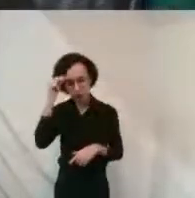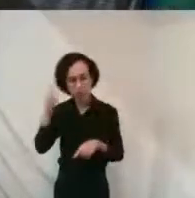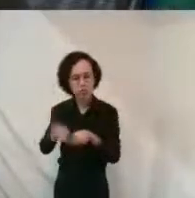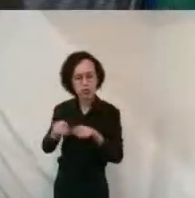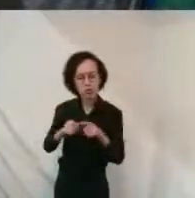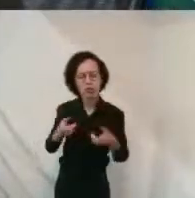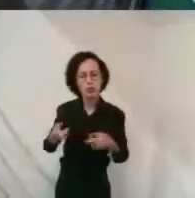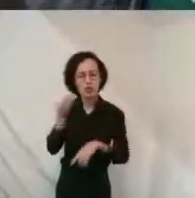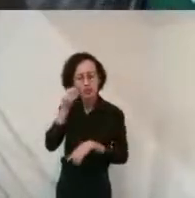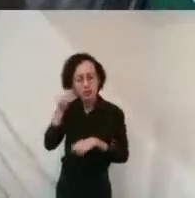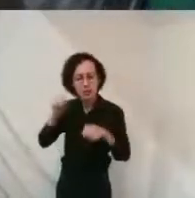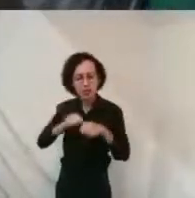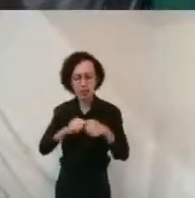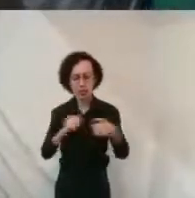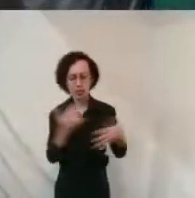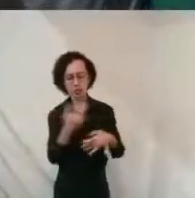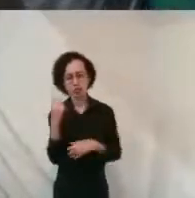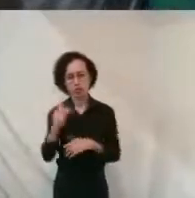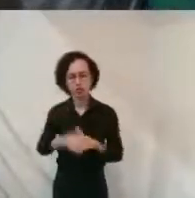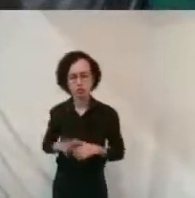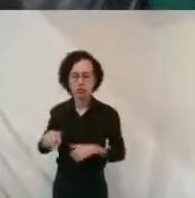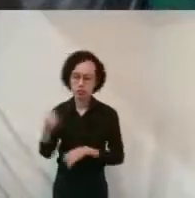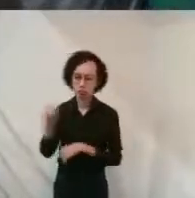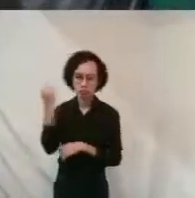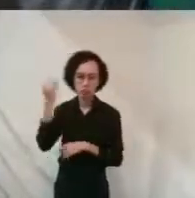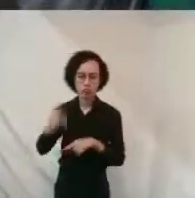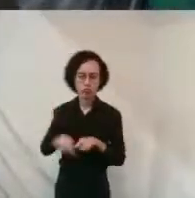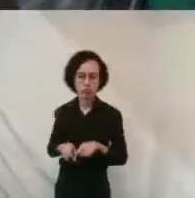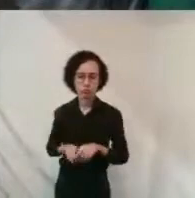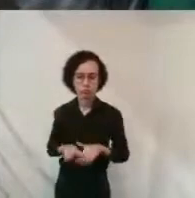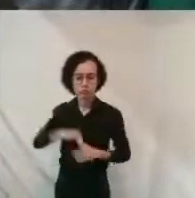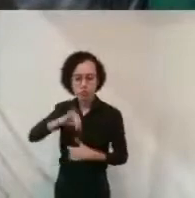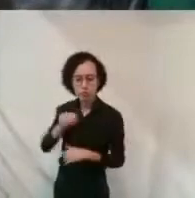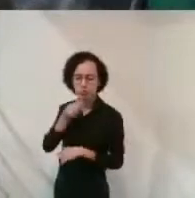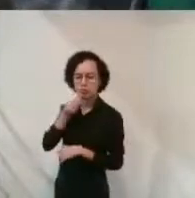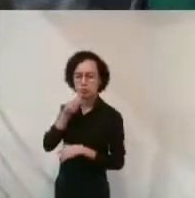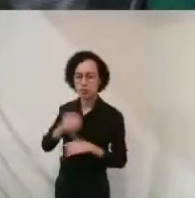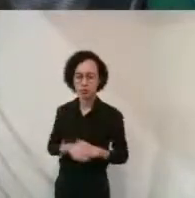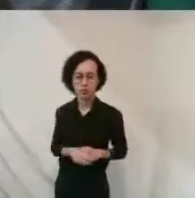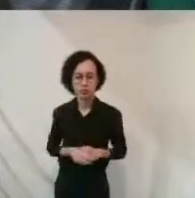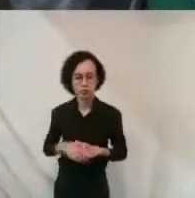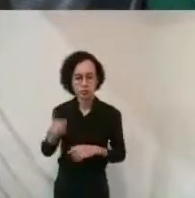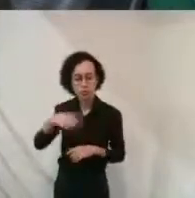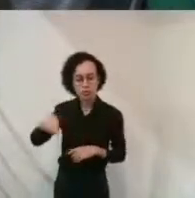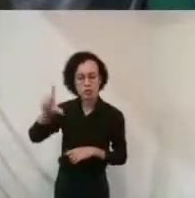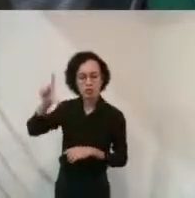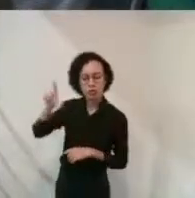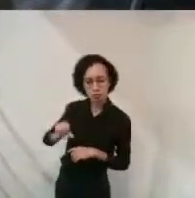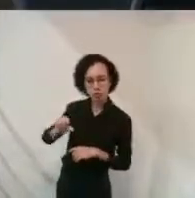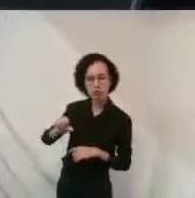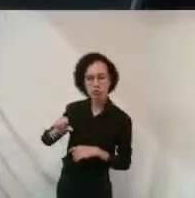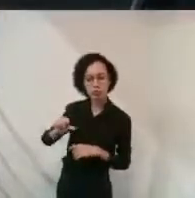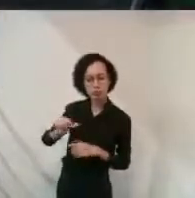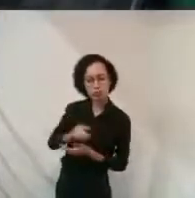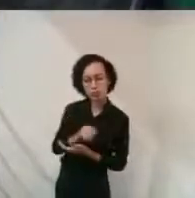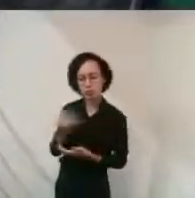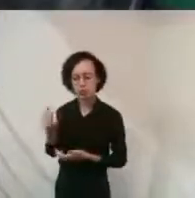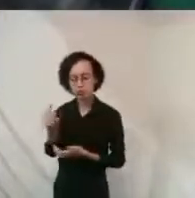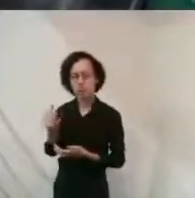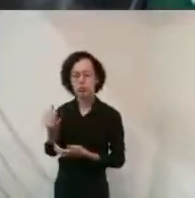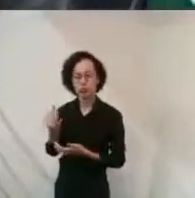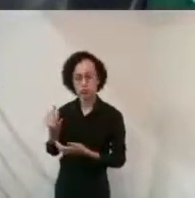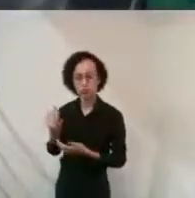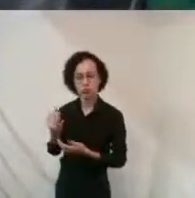tentar fazer na cidade, na região dele. Porque isso é fundamental, o aproveitamento. Você diminui o volume, você